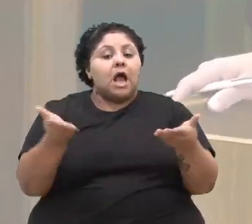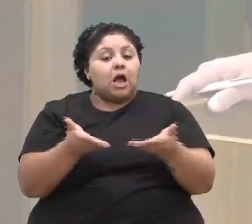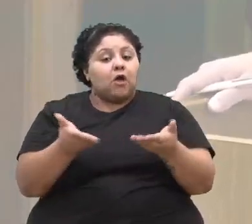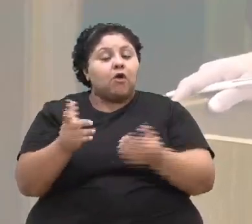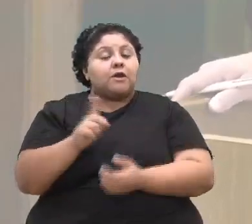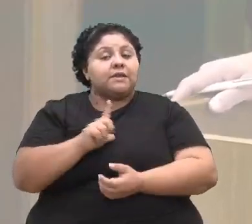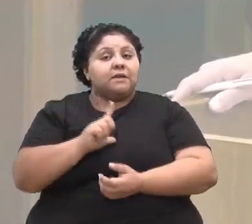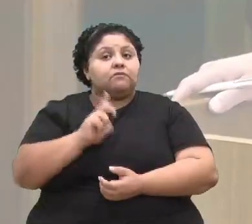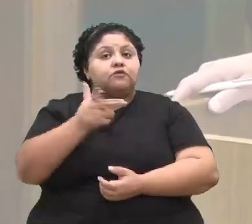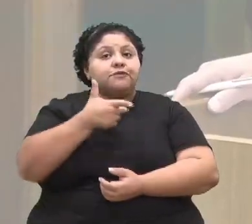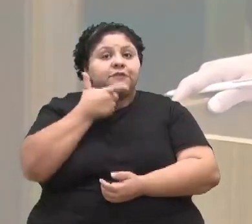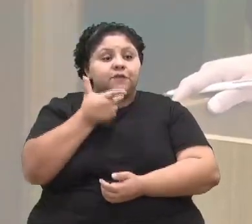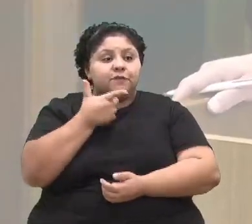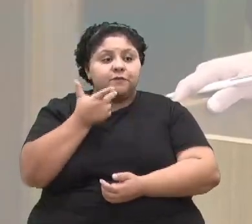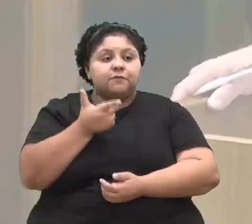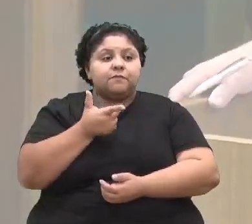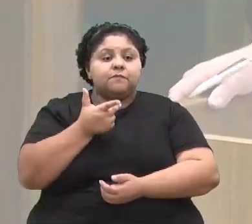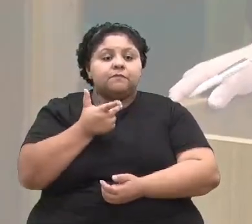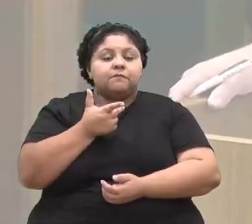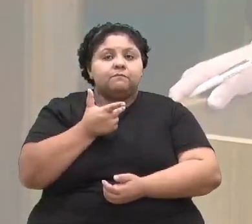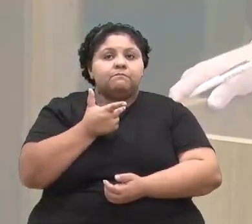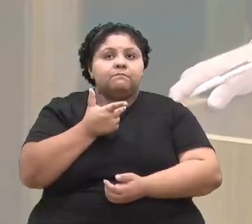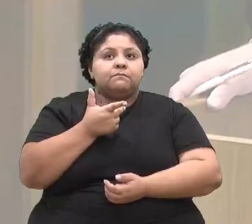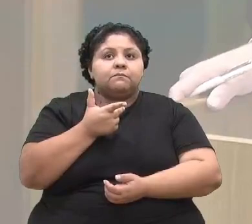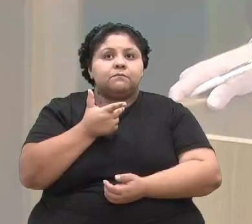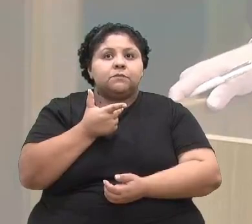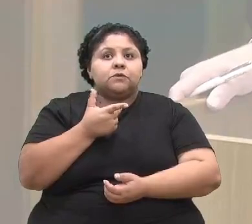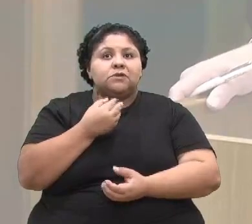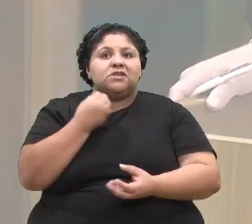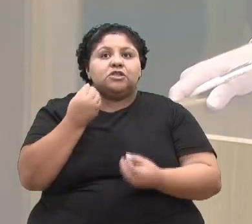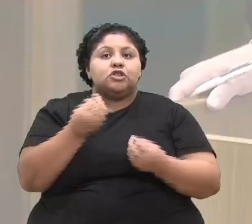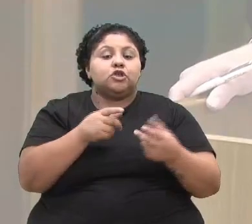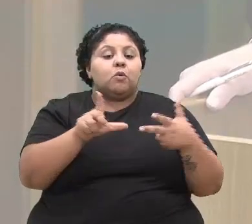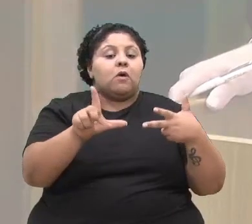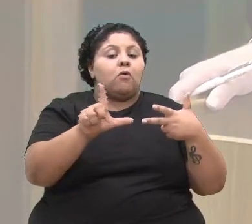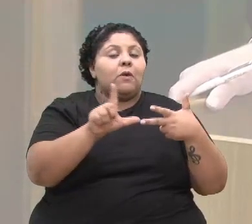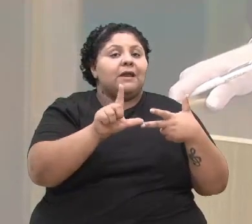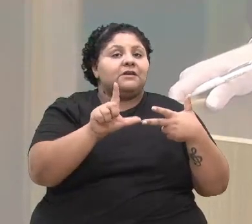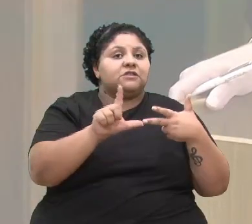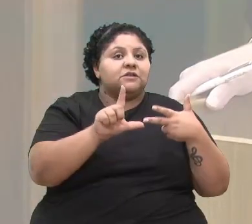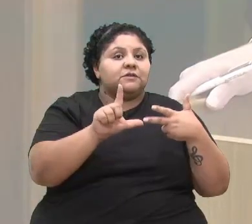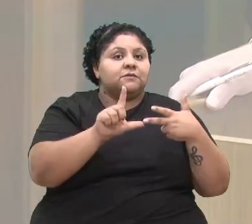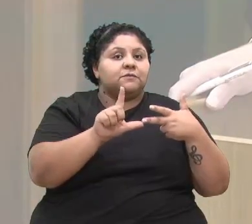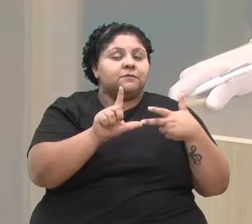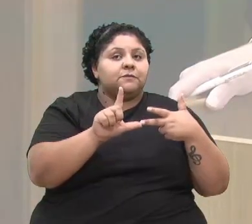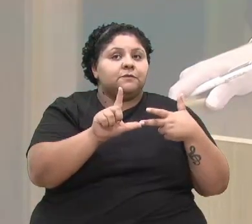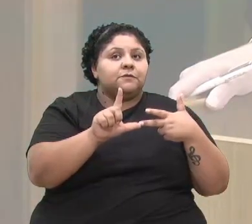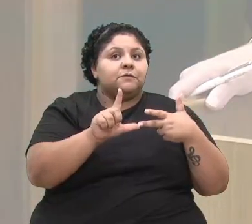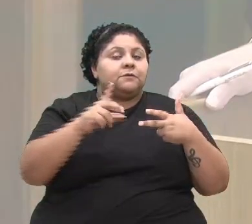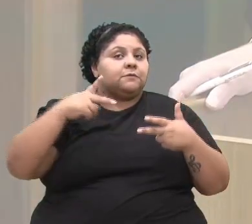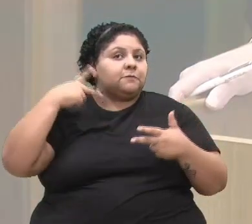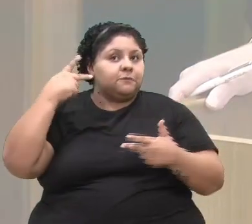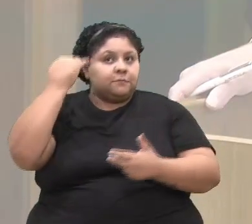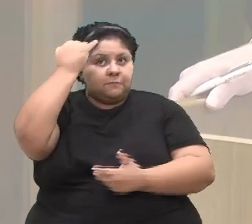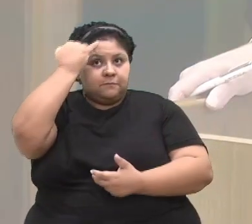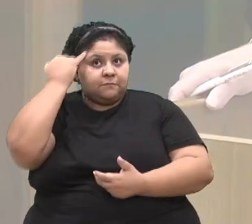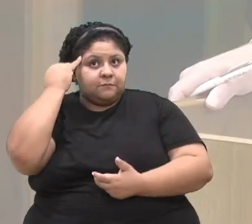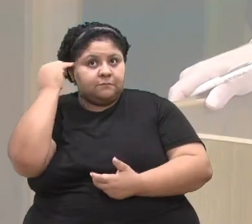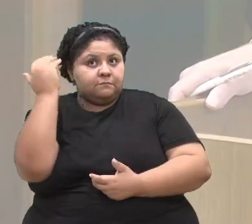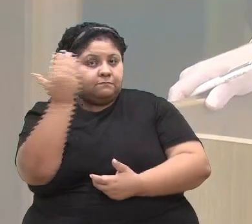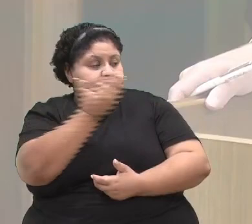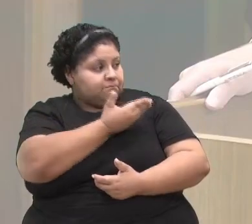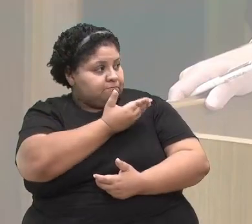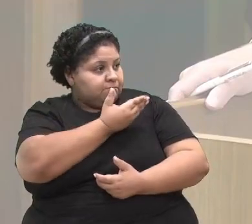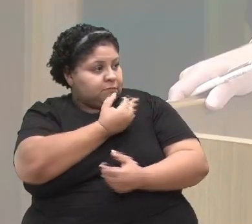aqui falar de qual legislatura, vereador D'Ambrosio, e vereadores e vereadoras, e